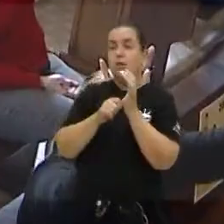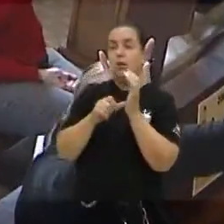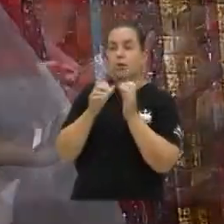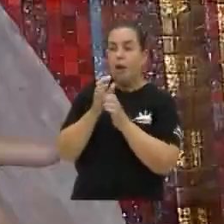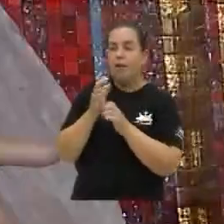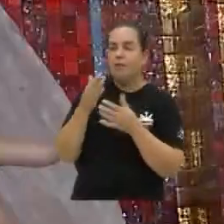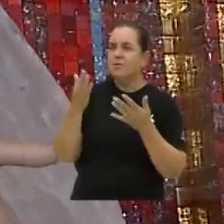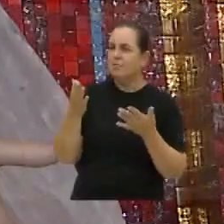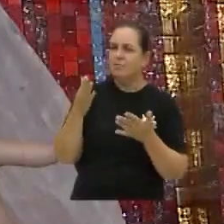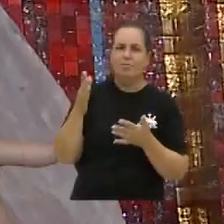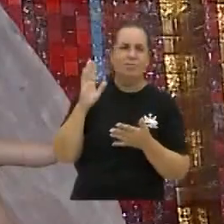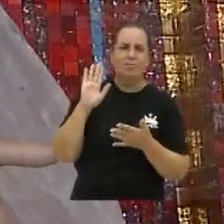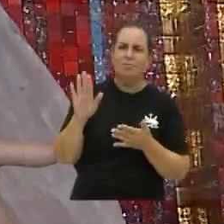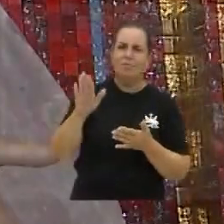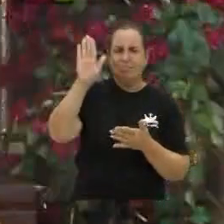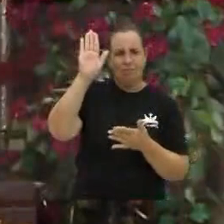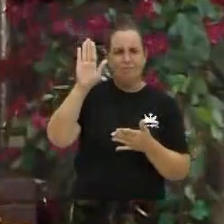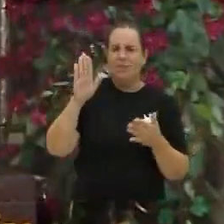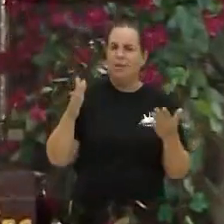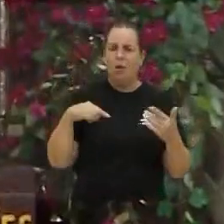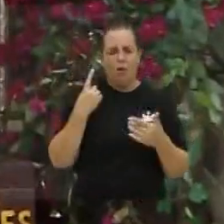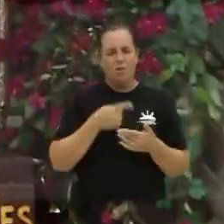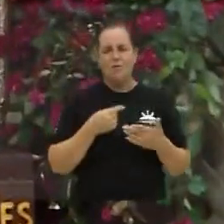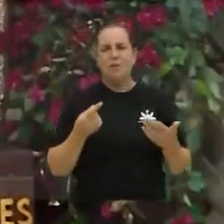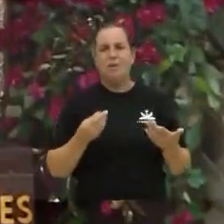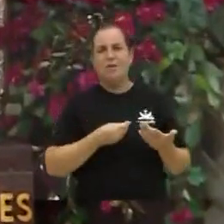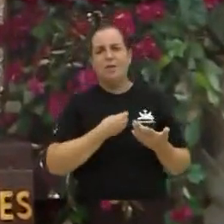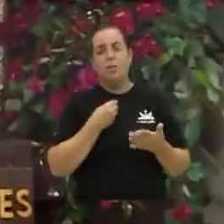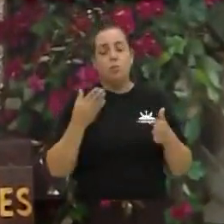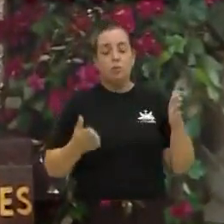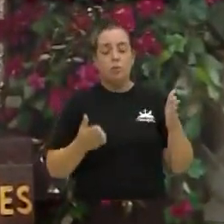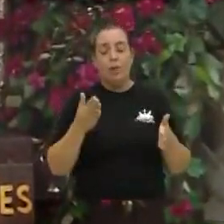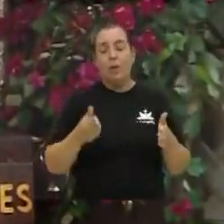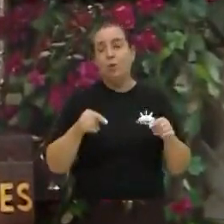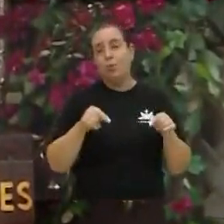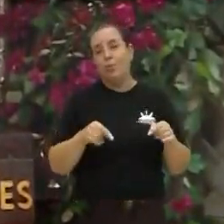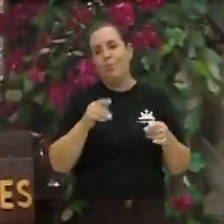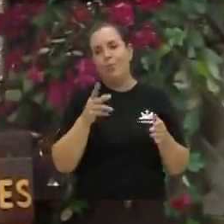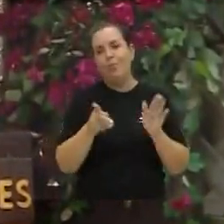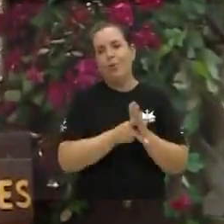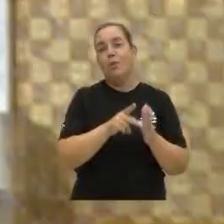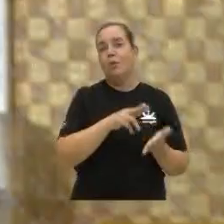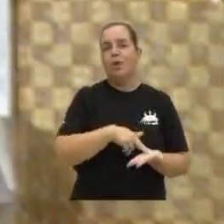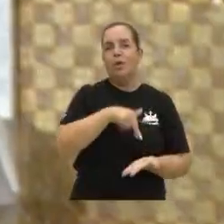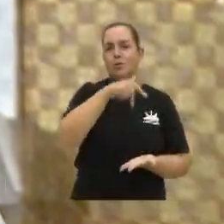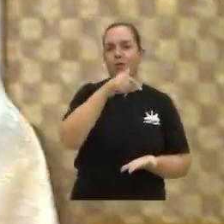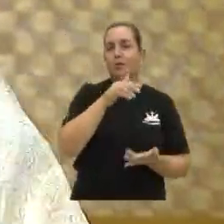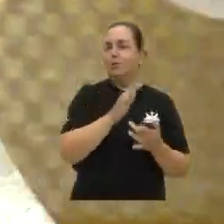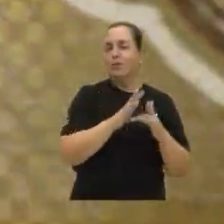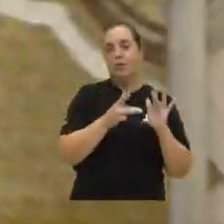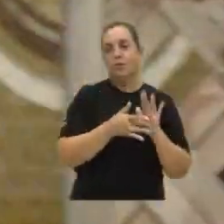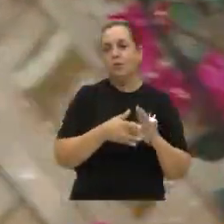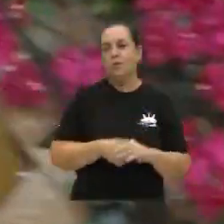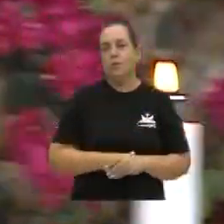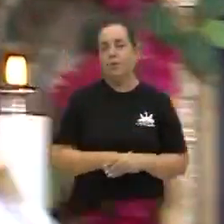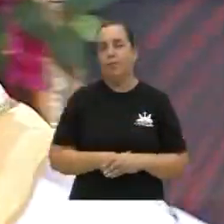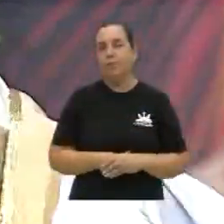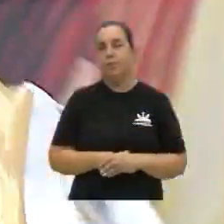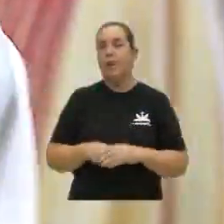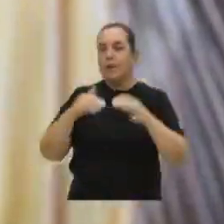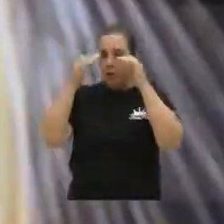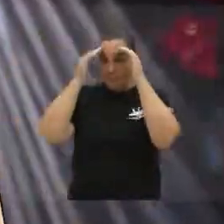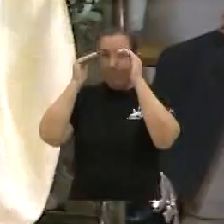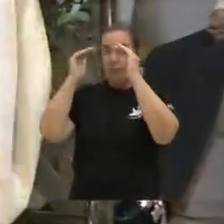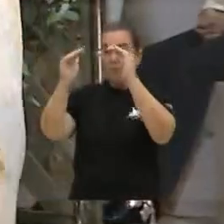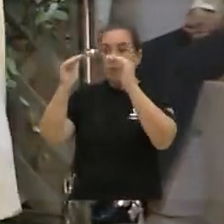Eu! Então nós estamos no tempo pascal. Eu gosto de pensar que a devoção de